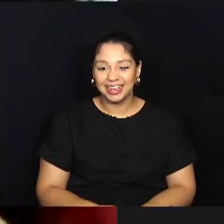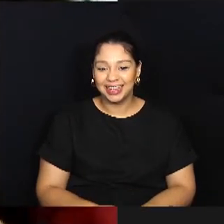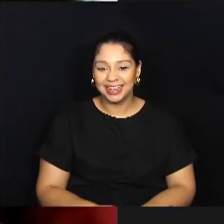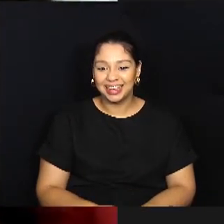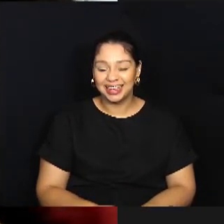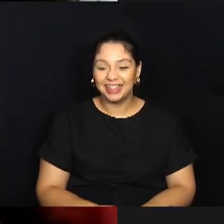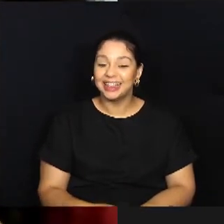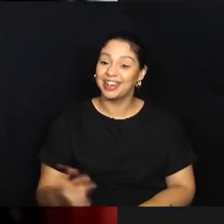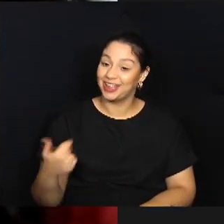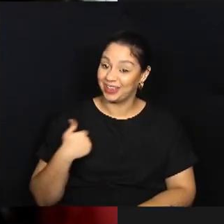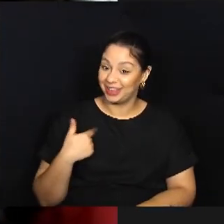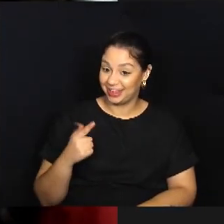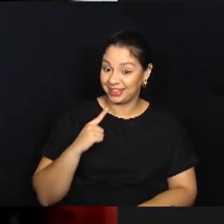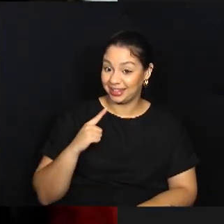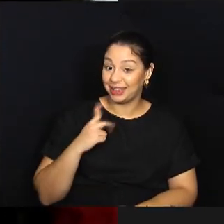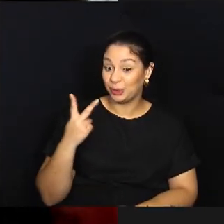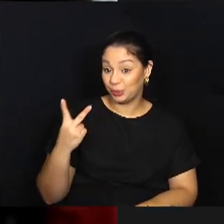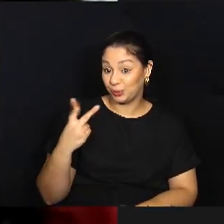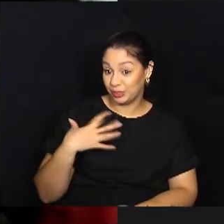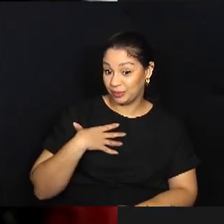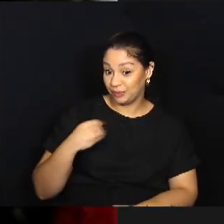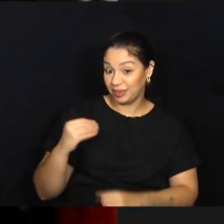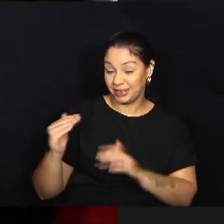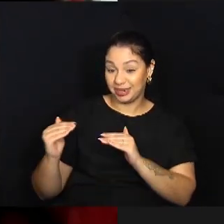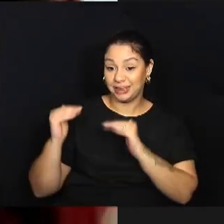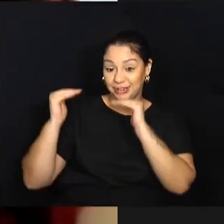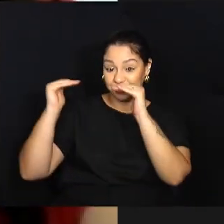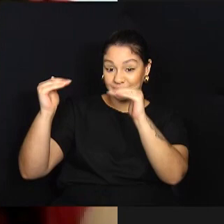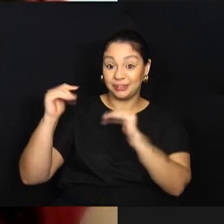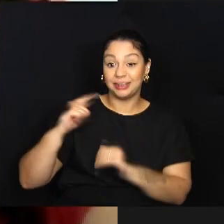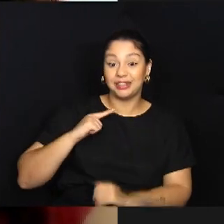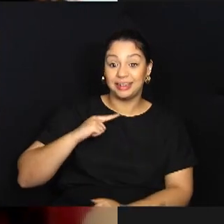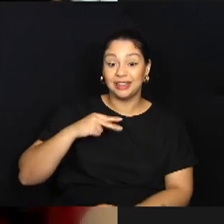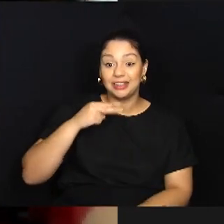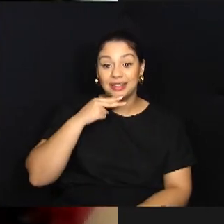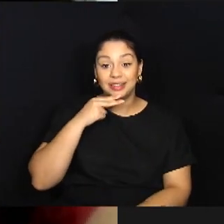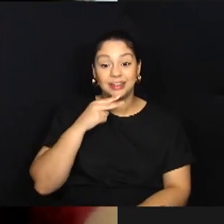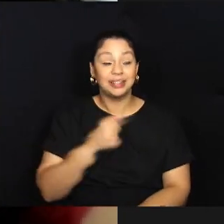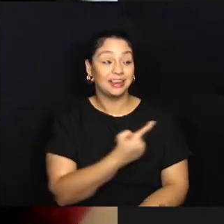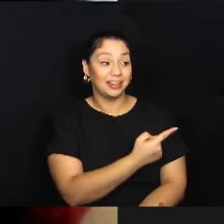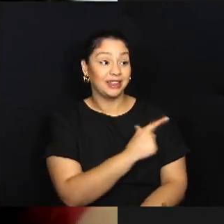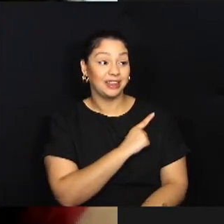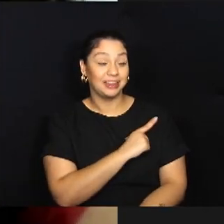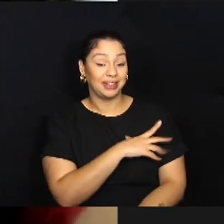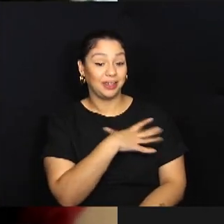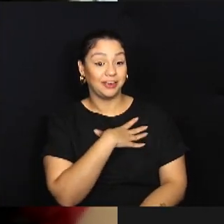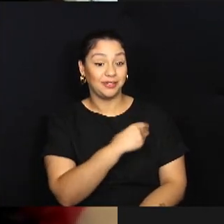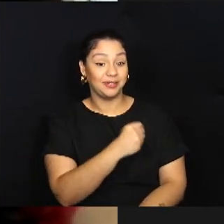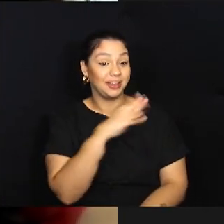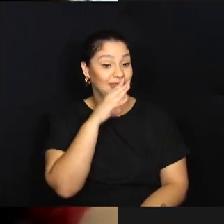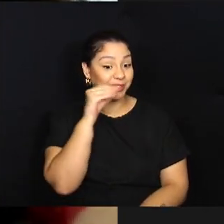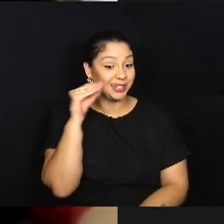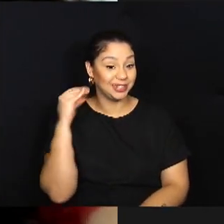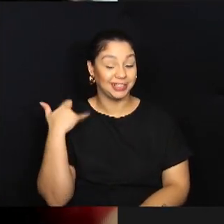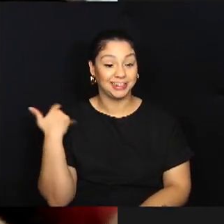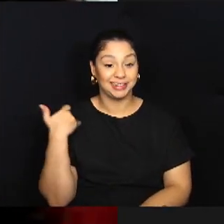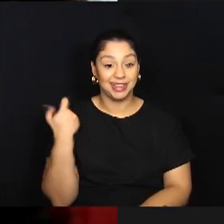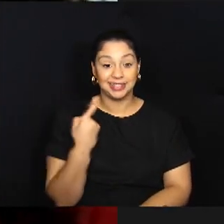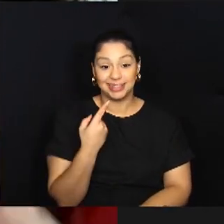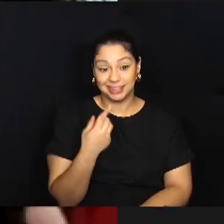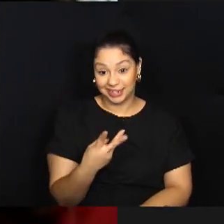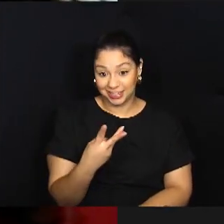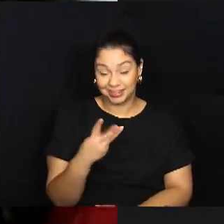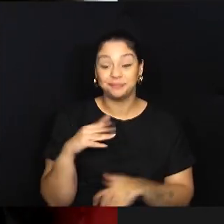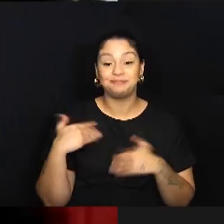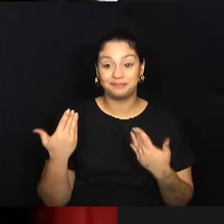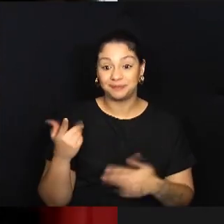Eu tenho 2 filhas adultas já, né? Tenho netos. E o Vanderlei tem um filho adolescente de 13. Então, eu acho que